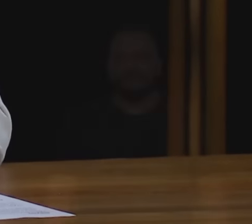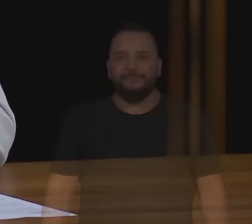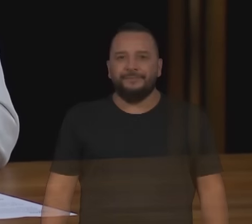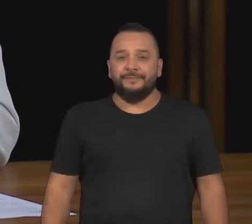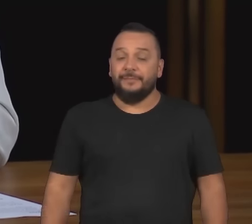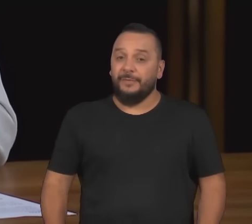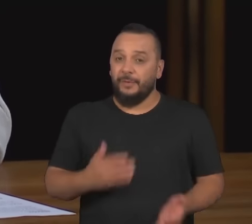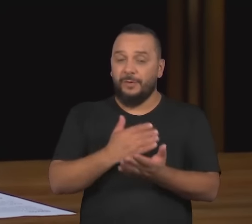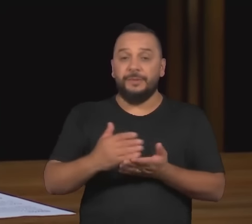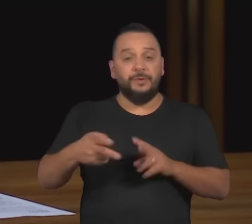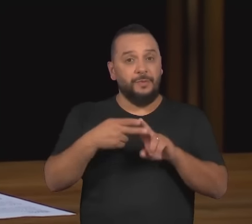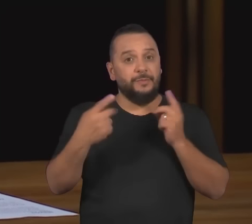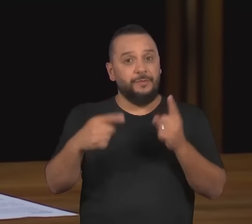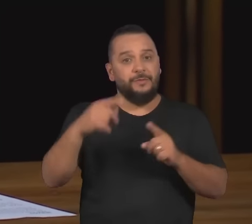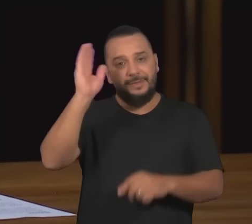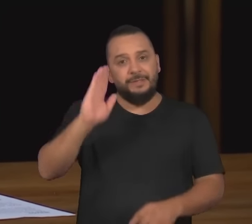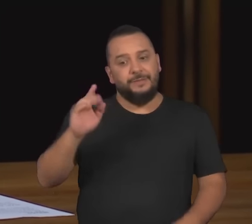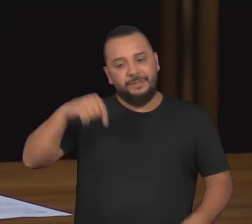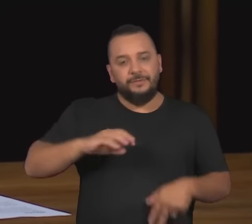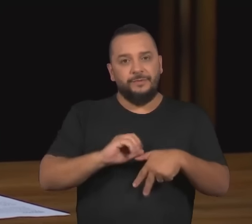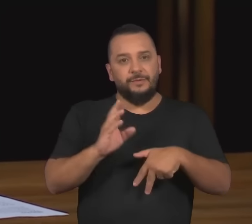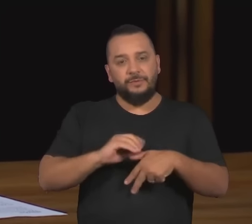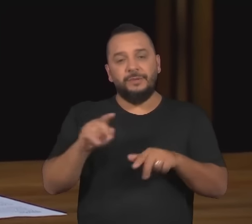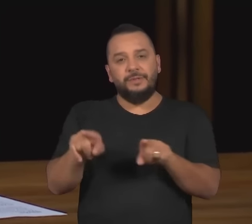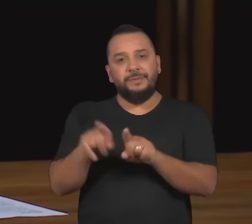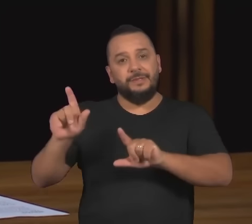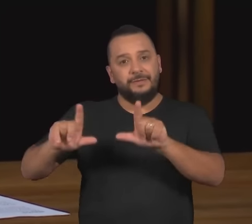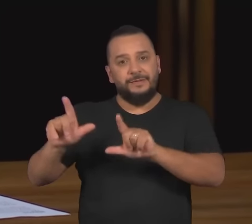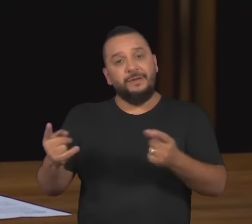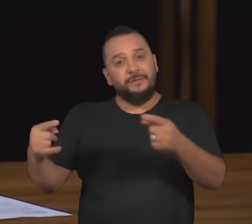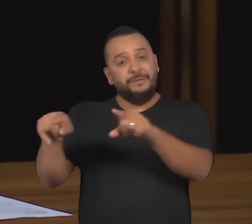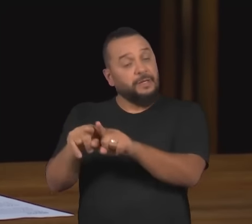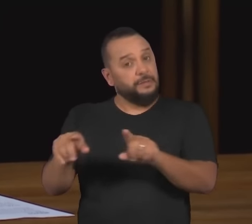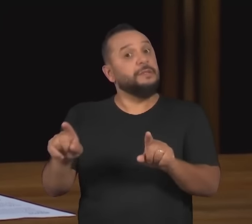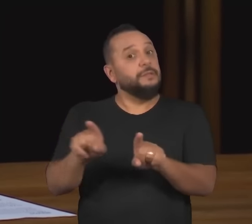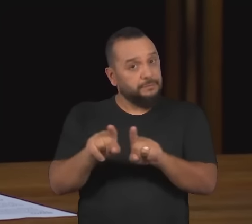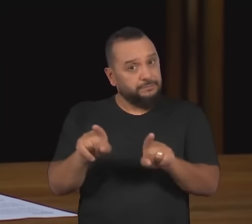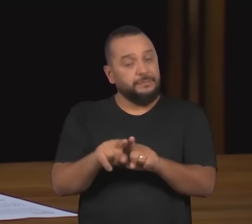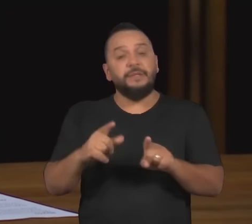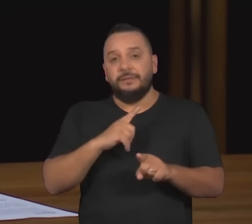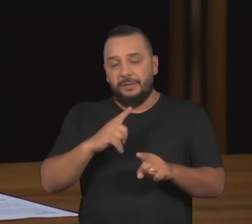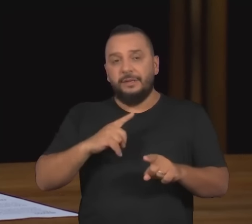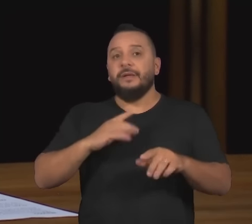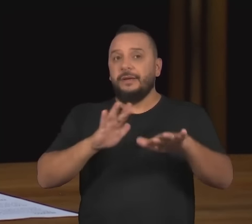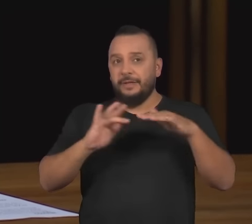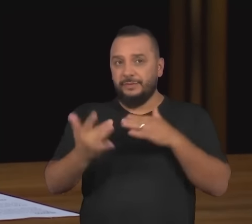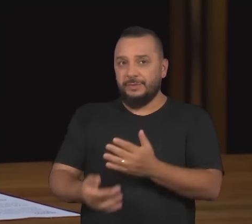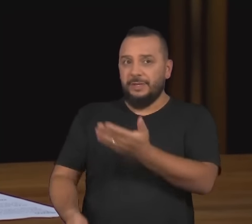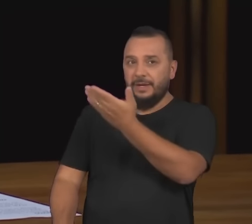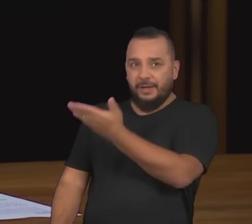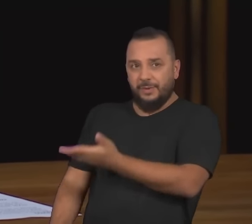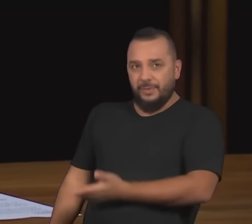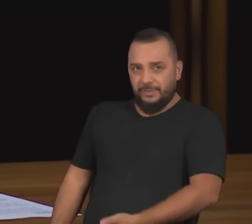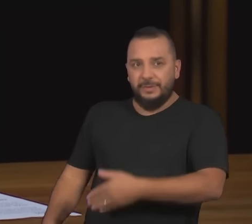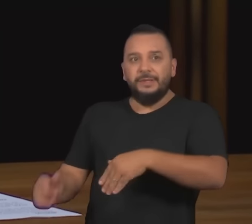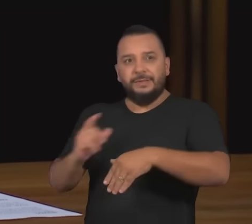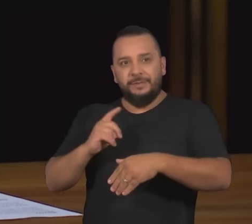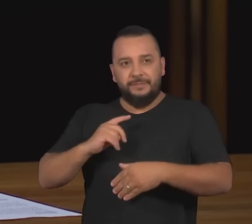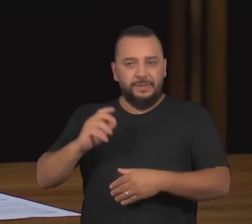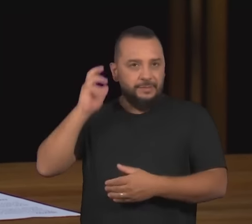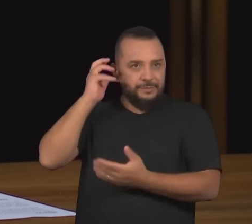Este aqui é o Provoca, no ar para todo o Brasil, pela TV Cultura e emissoras afiliadas e também pelas telas das plataformas digitais, no app Cultura